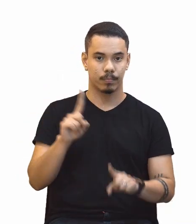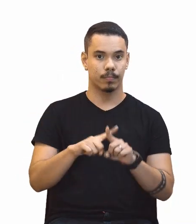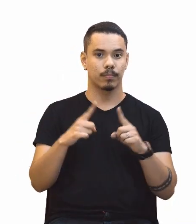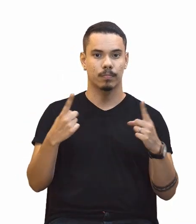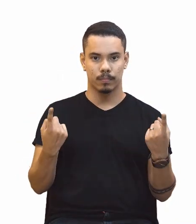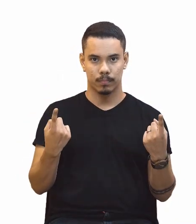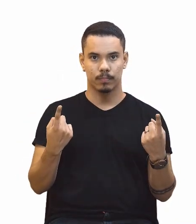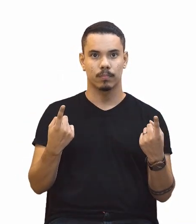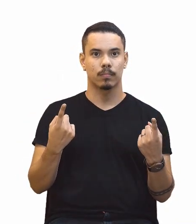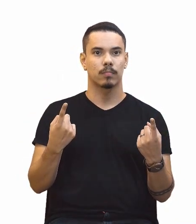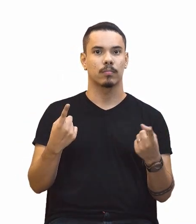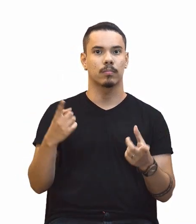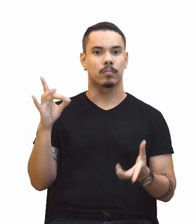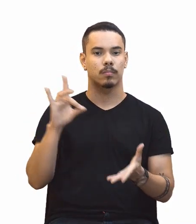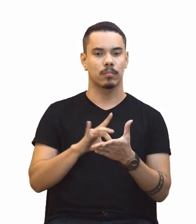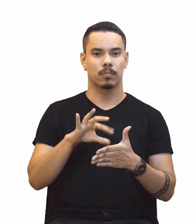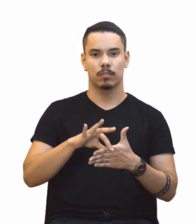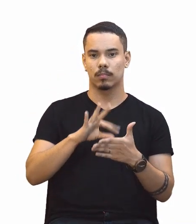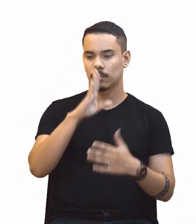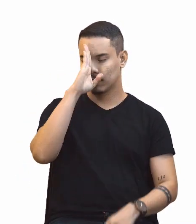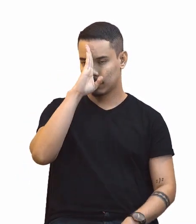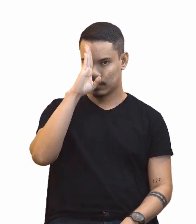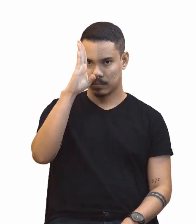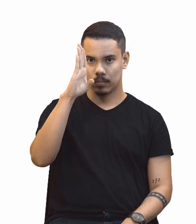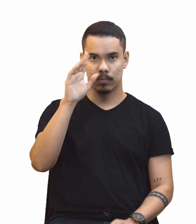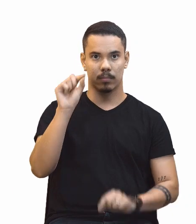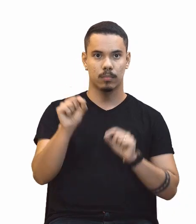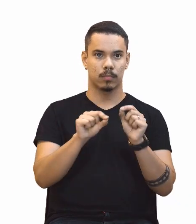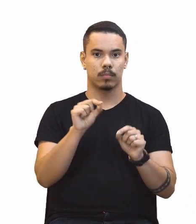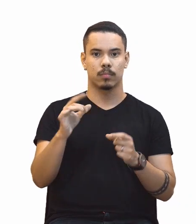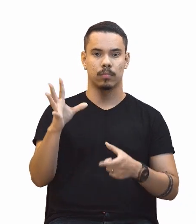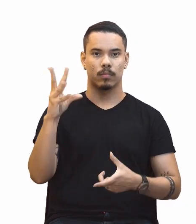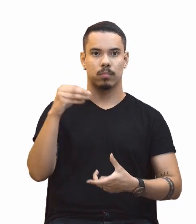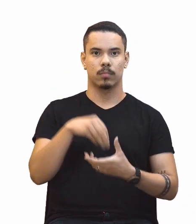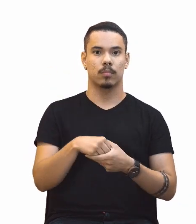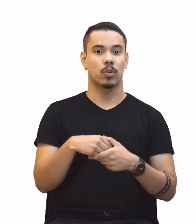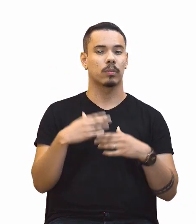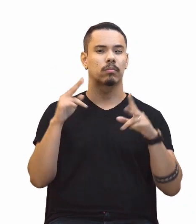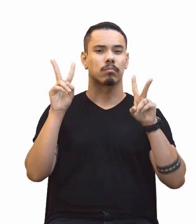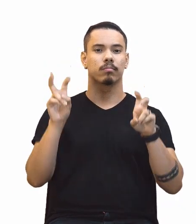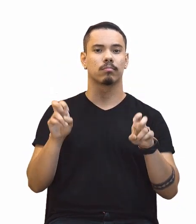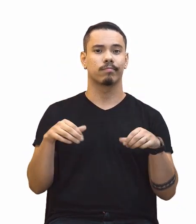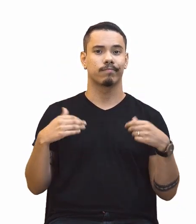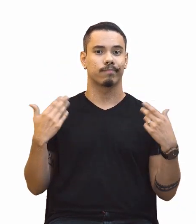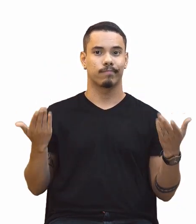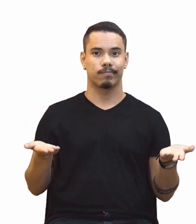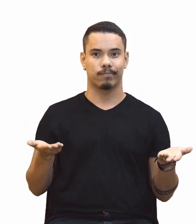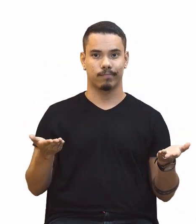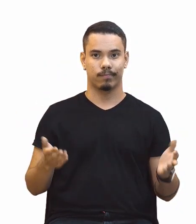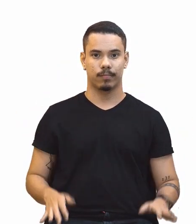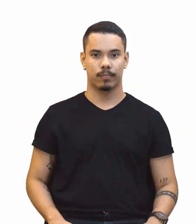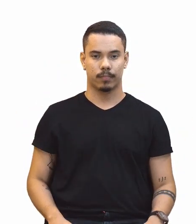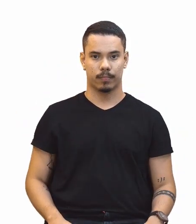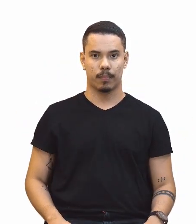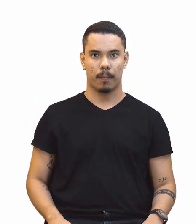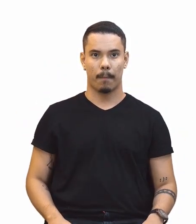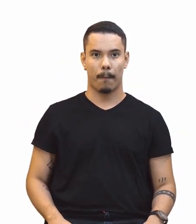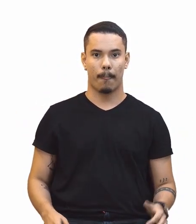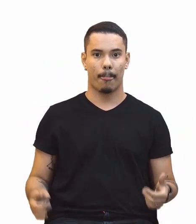as que mais se destacam são as que envolvem quais temáticas? Alternativa